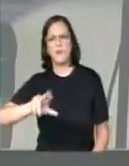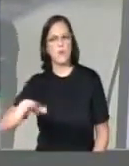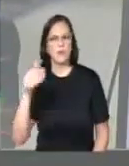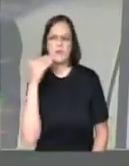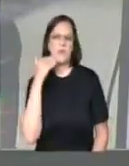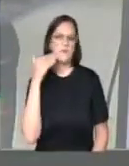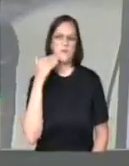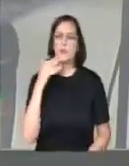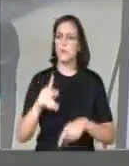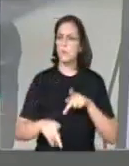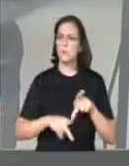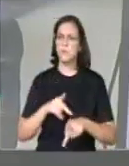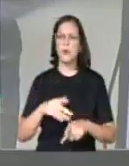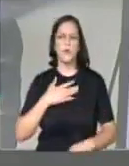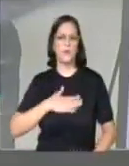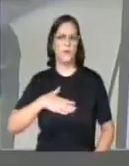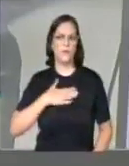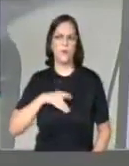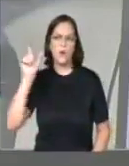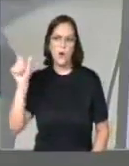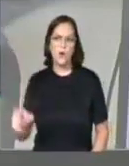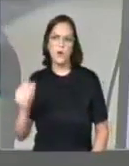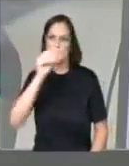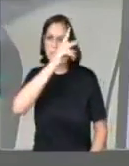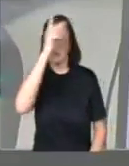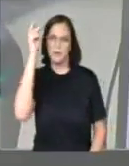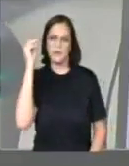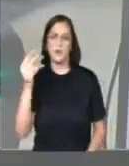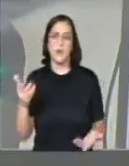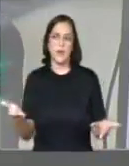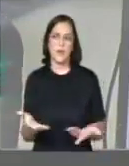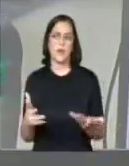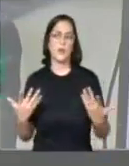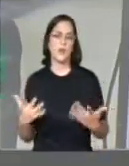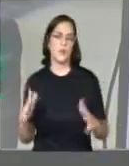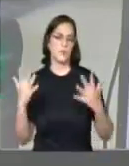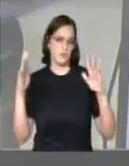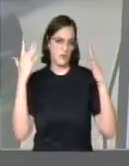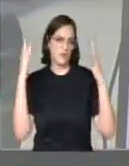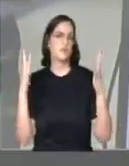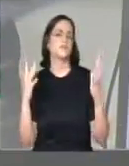aquela que Deus ama, é digno. Comemoro, portanto, senhora Presidente,